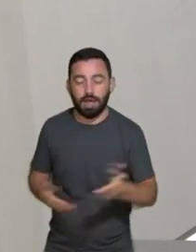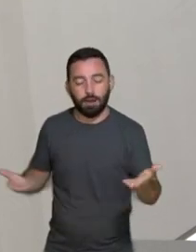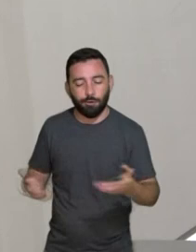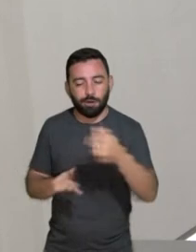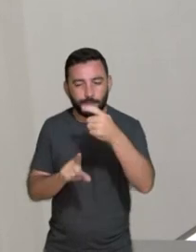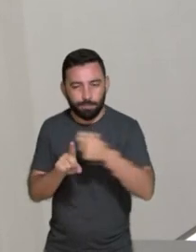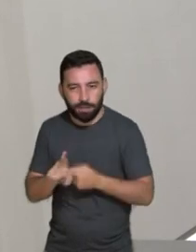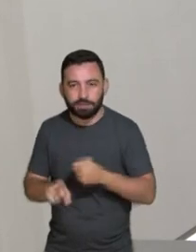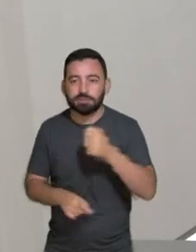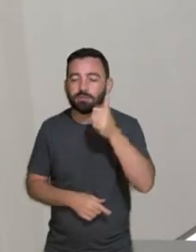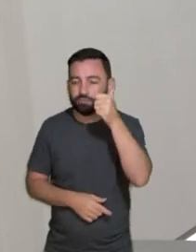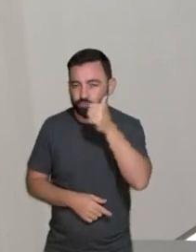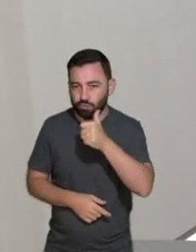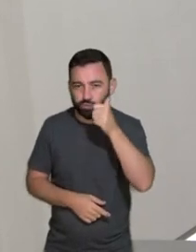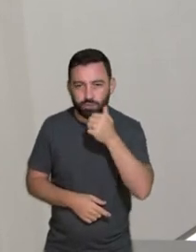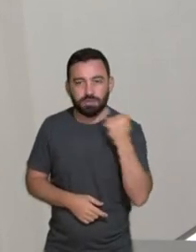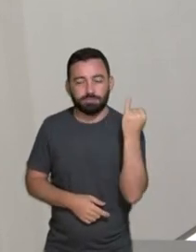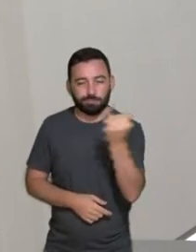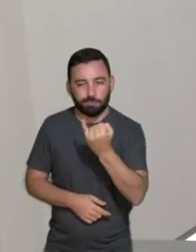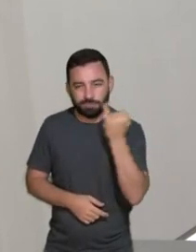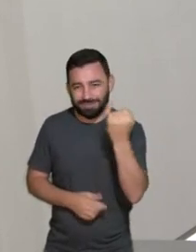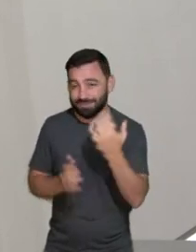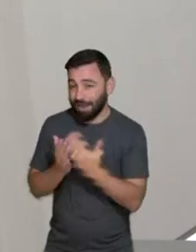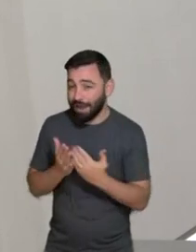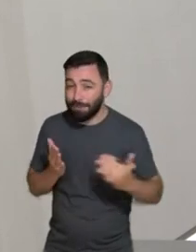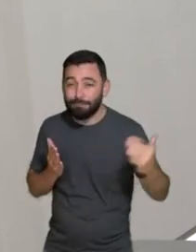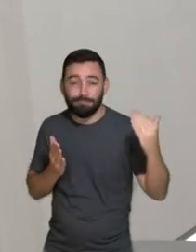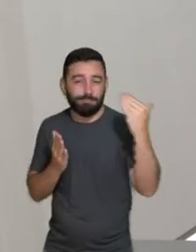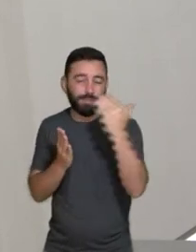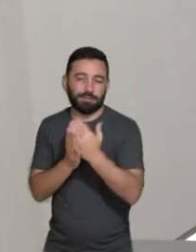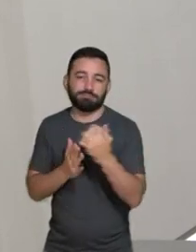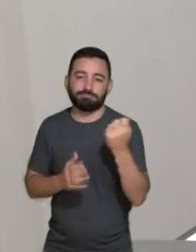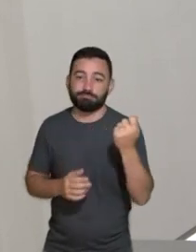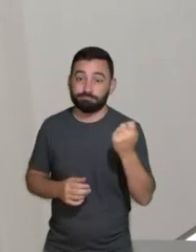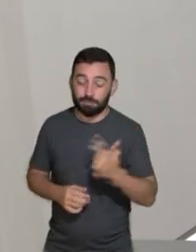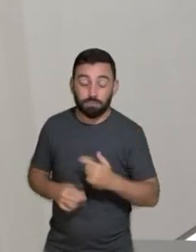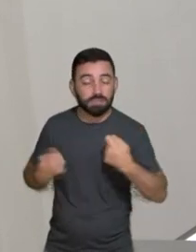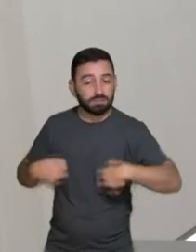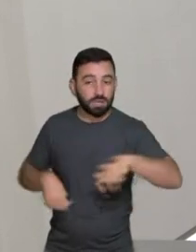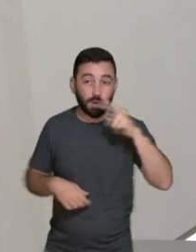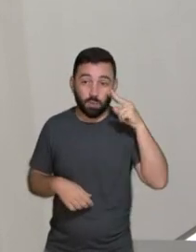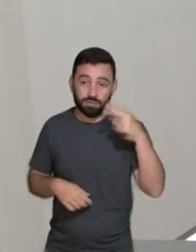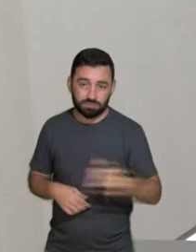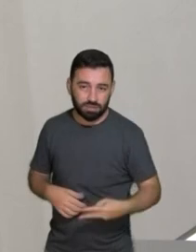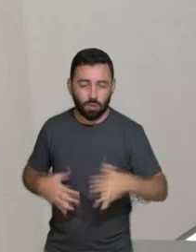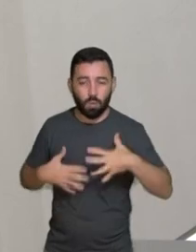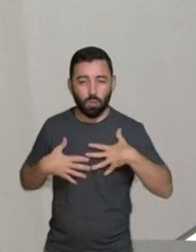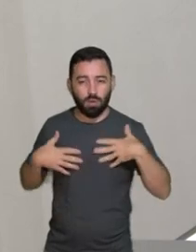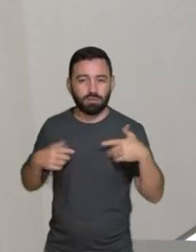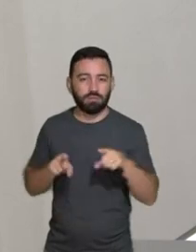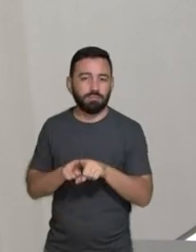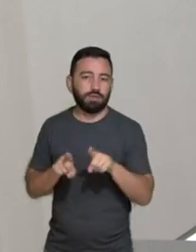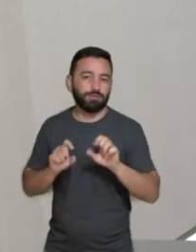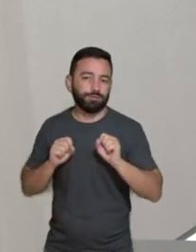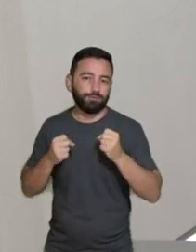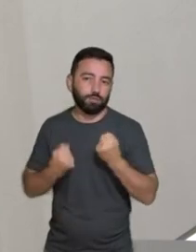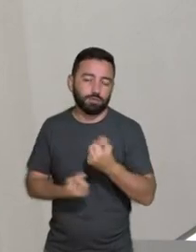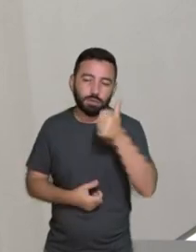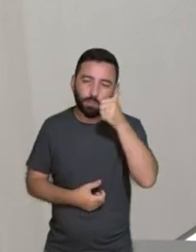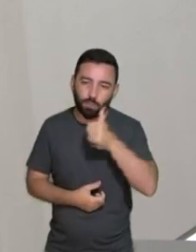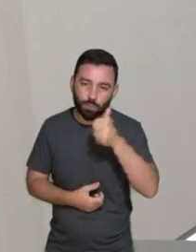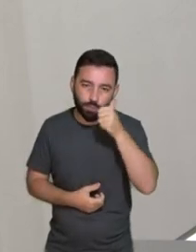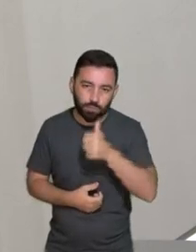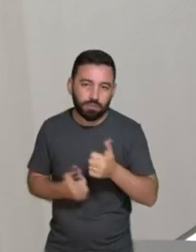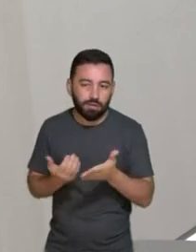mulheres, é mais importante do que nunca reconhecer e honrar as contribuições das mulheres para